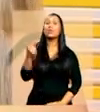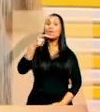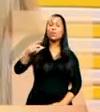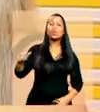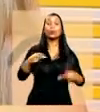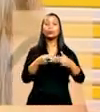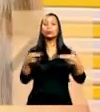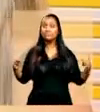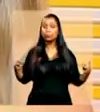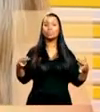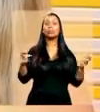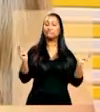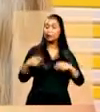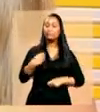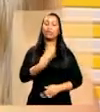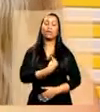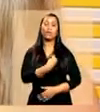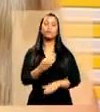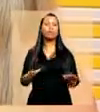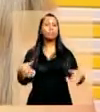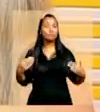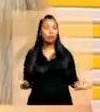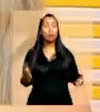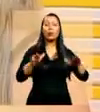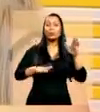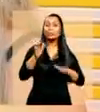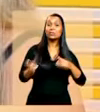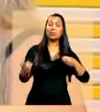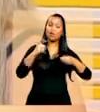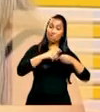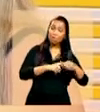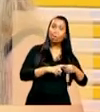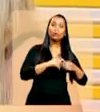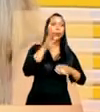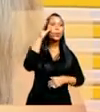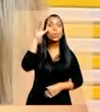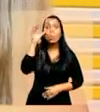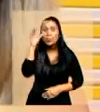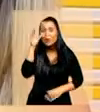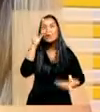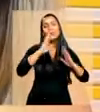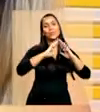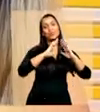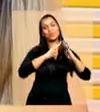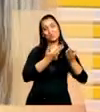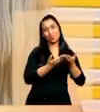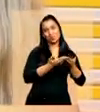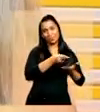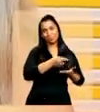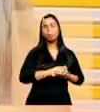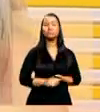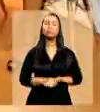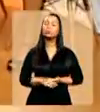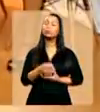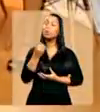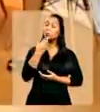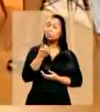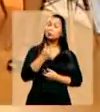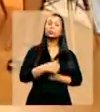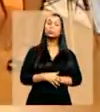existem outras formas de ser e de viver. Então, muitas vezes ele volta mais curioso para a sala de aula. Que